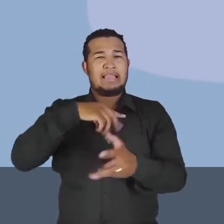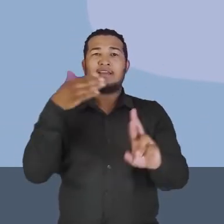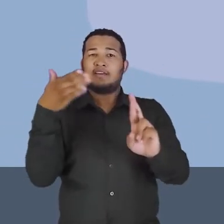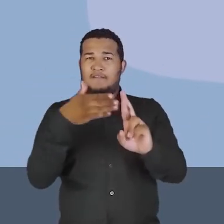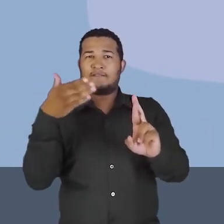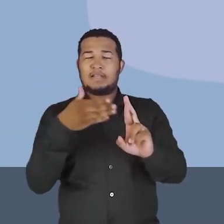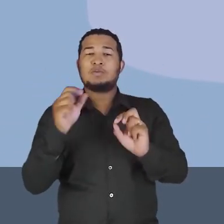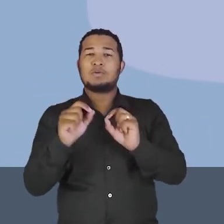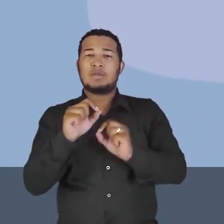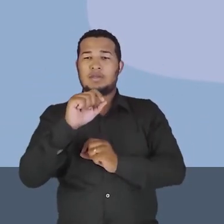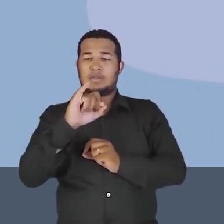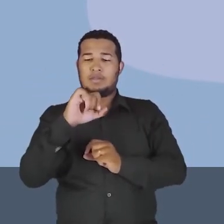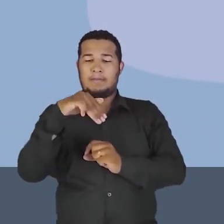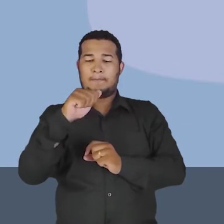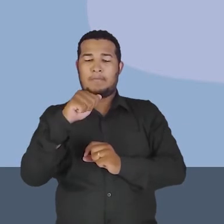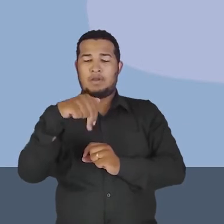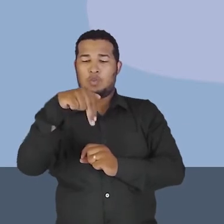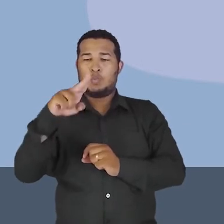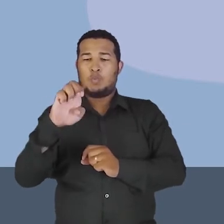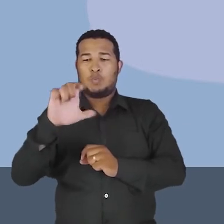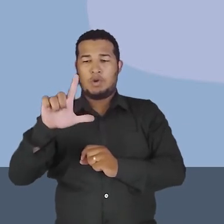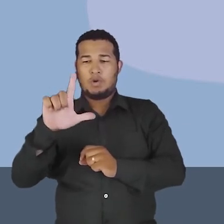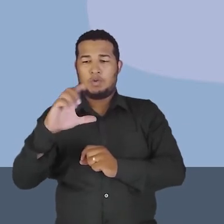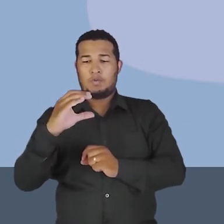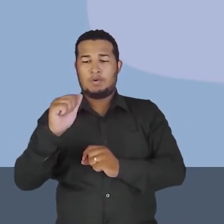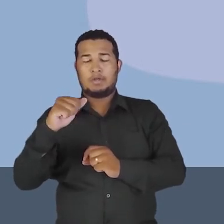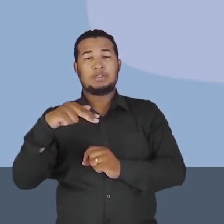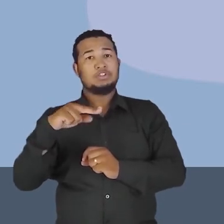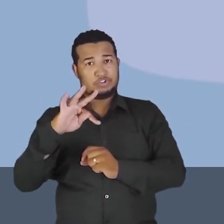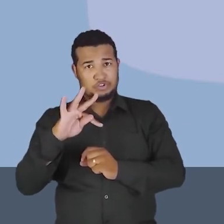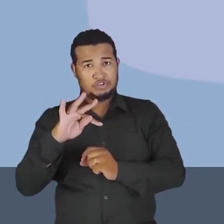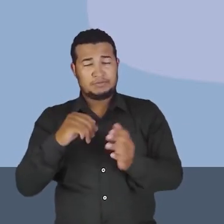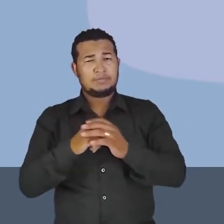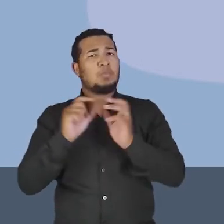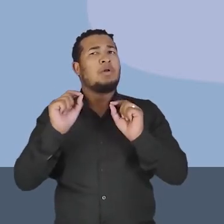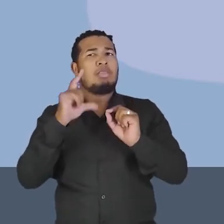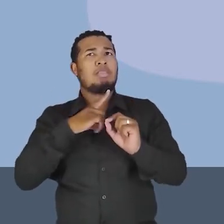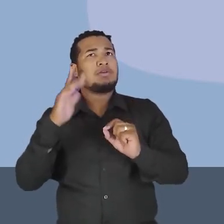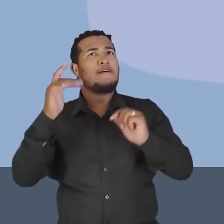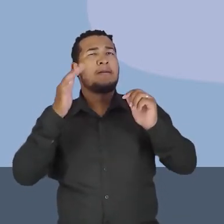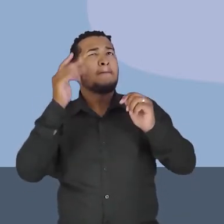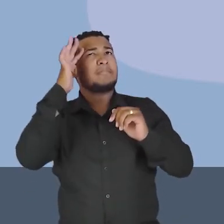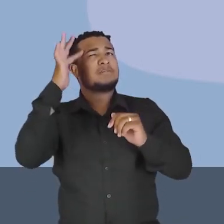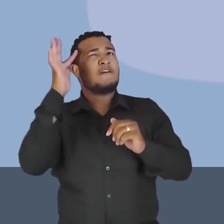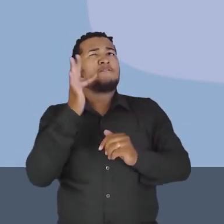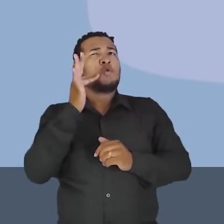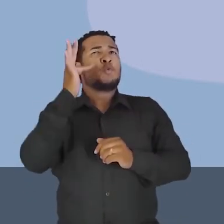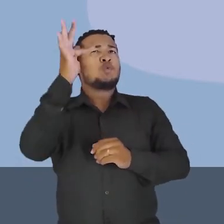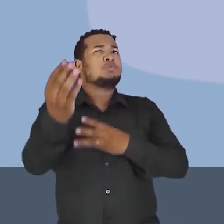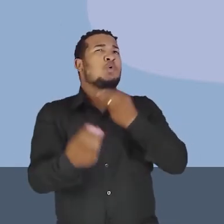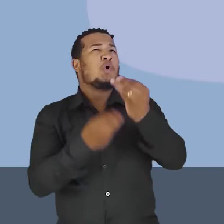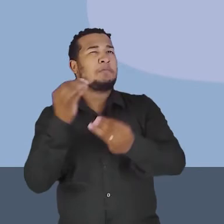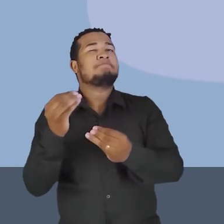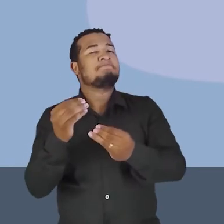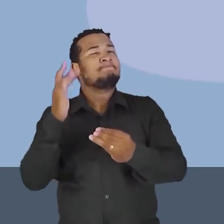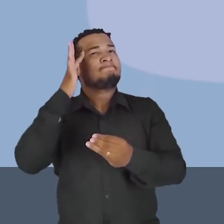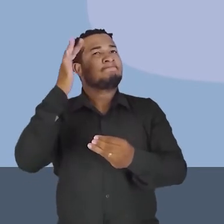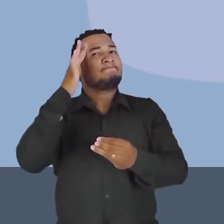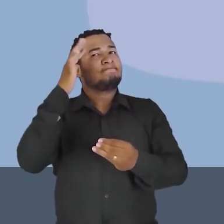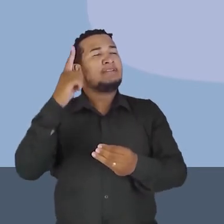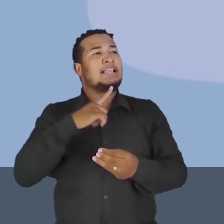Kant, lá filósofo ali predominante do século XVIII, que ao idealizar um futuro cosmopolita, escreveu sobre uma Liga